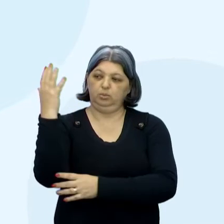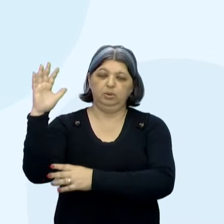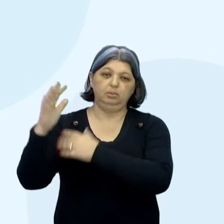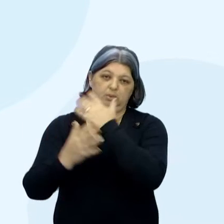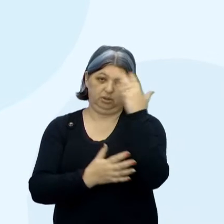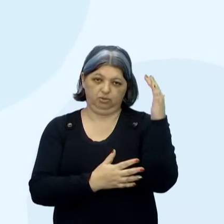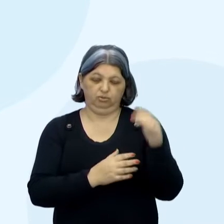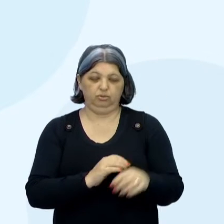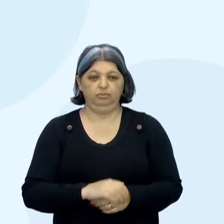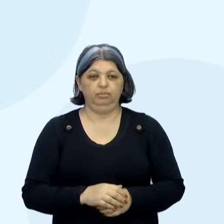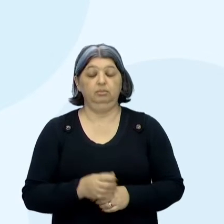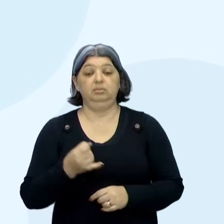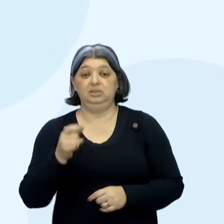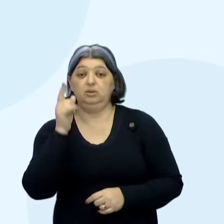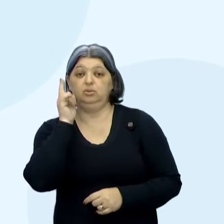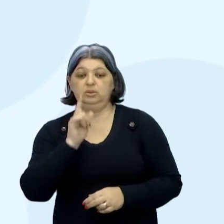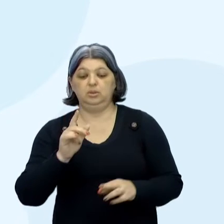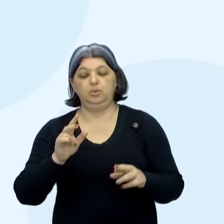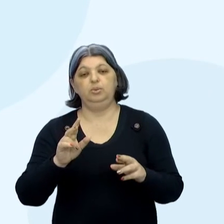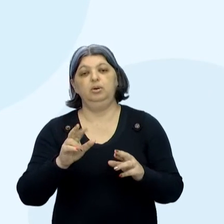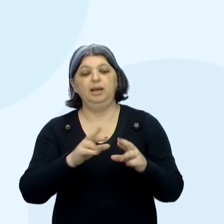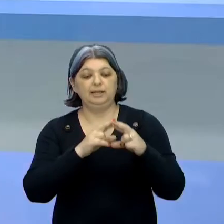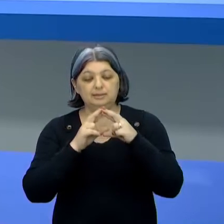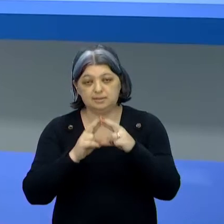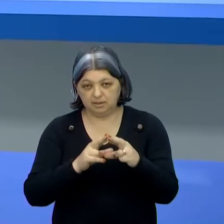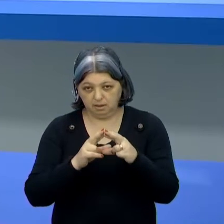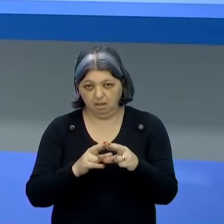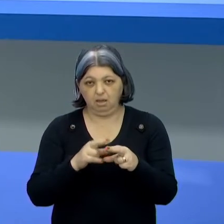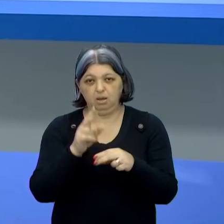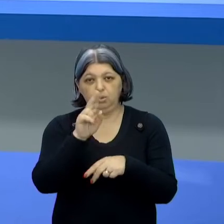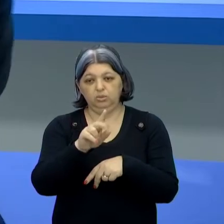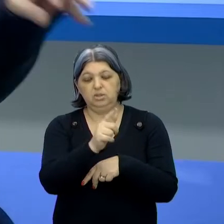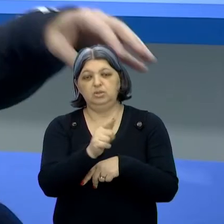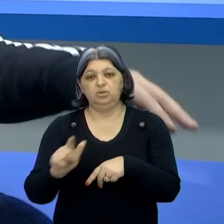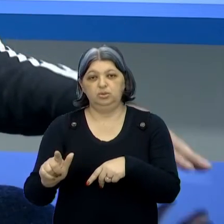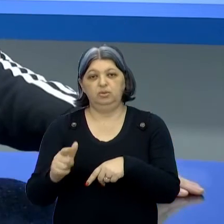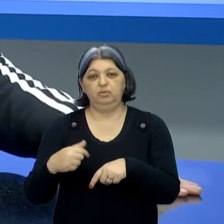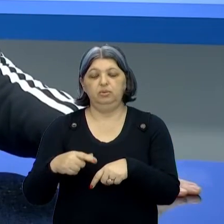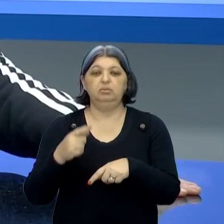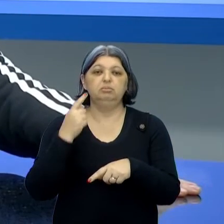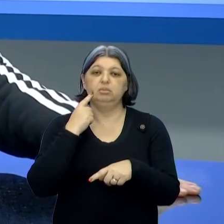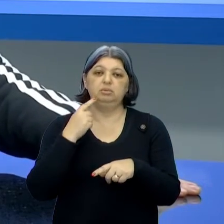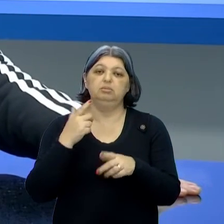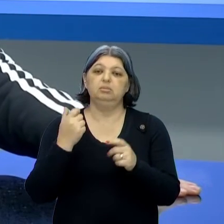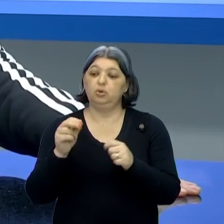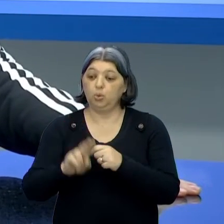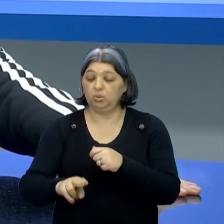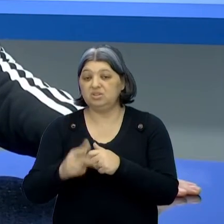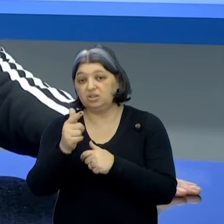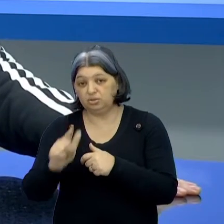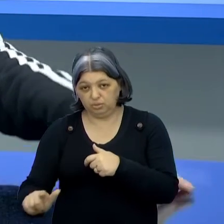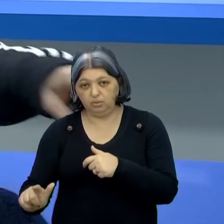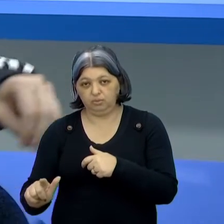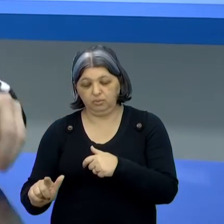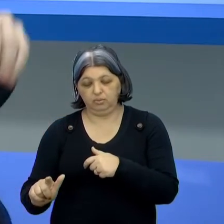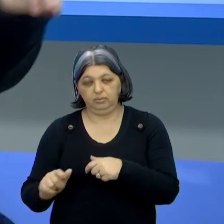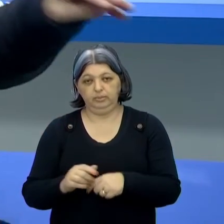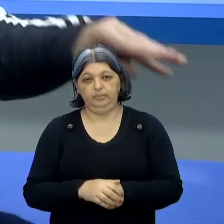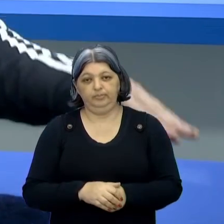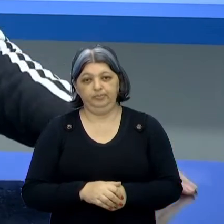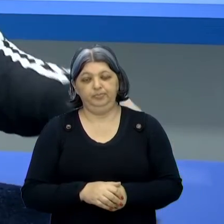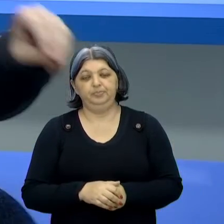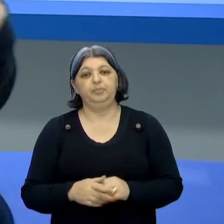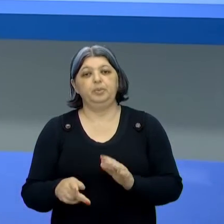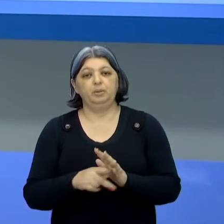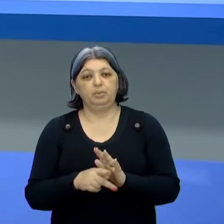consigo reaproveitar, reciclar o material, eu deixo de tirar aquele recurso do meio ambiente, né? É